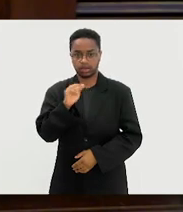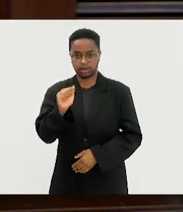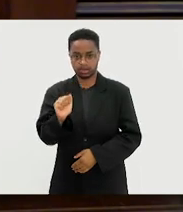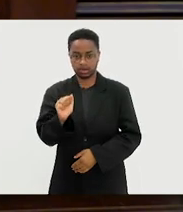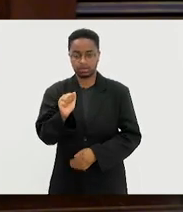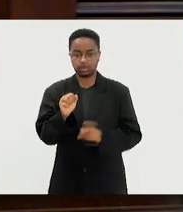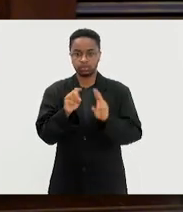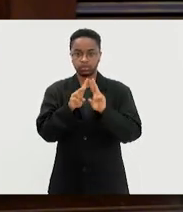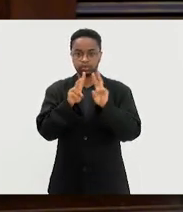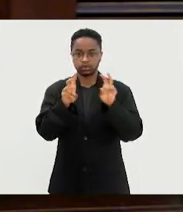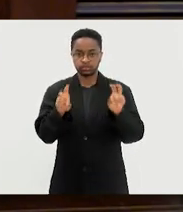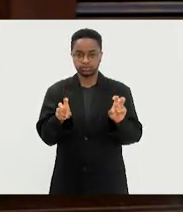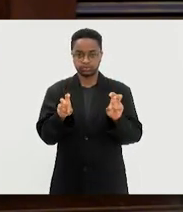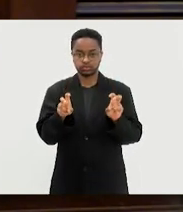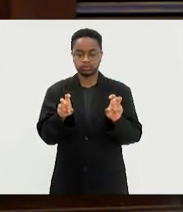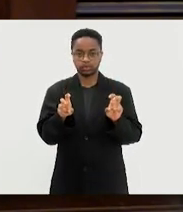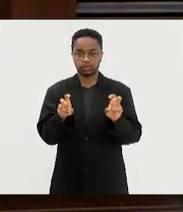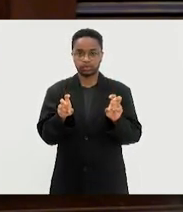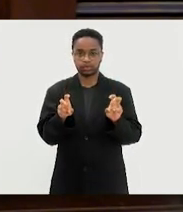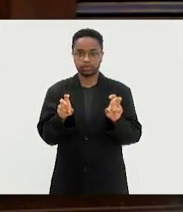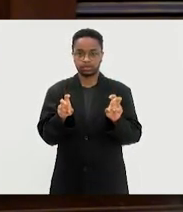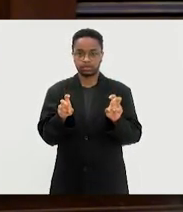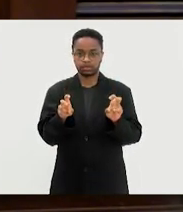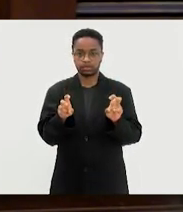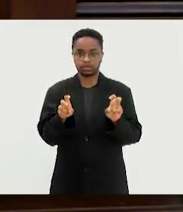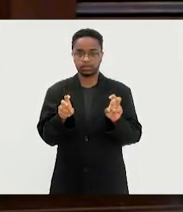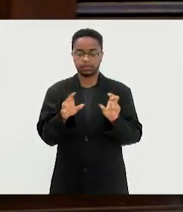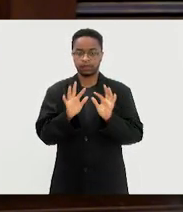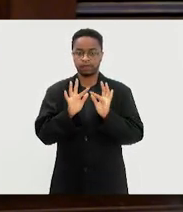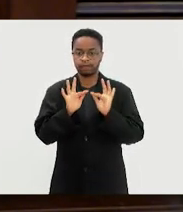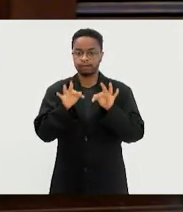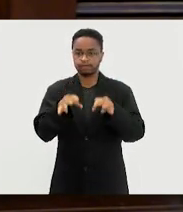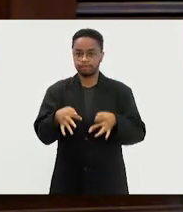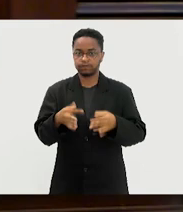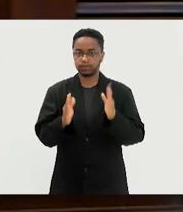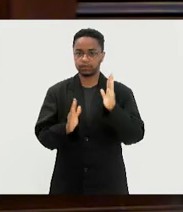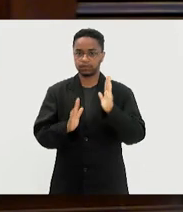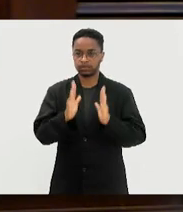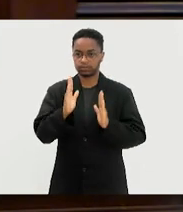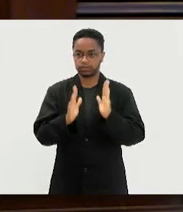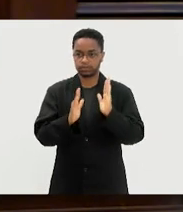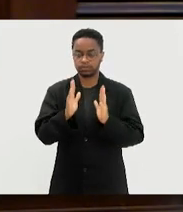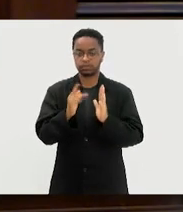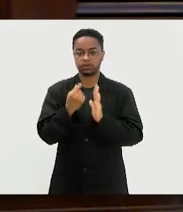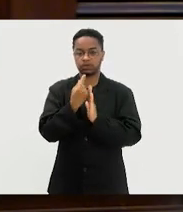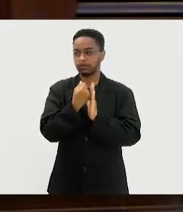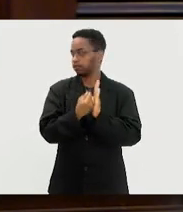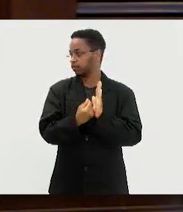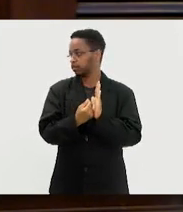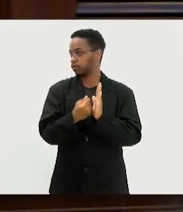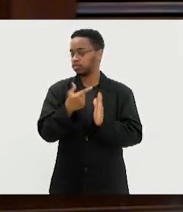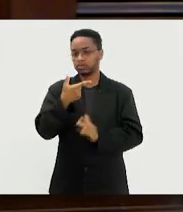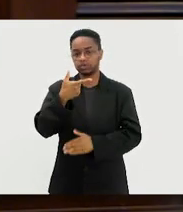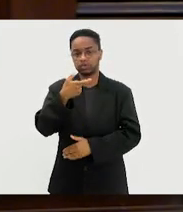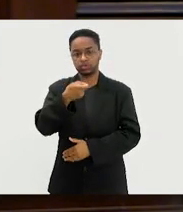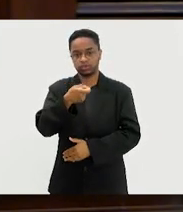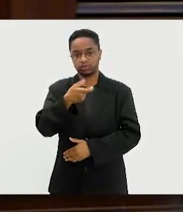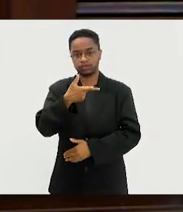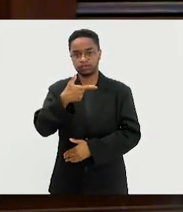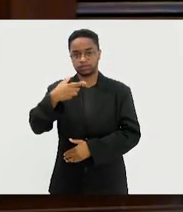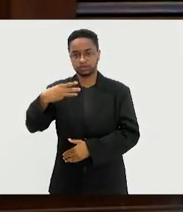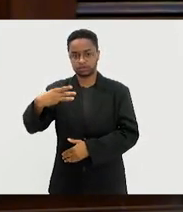sobre o fim do exercício financeiro de